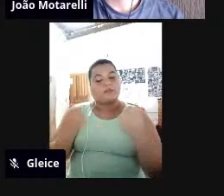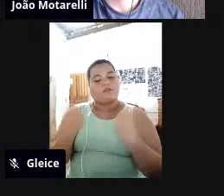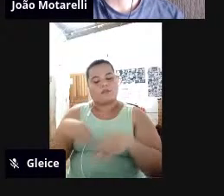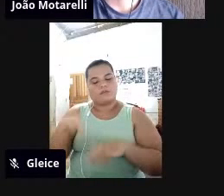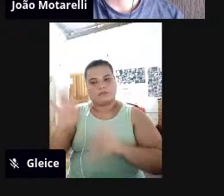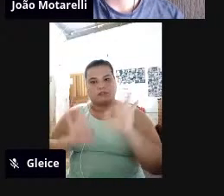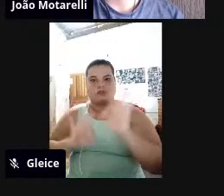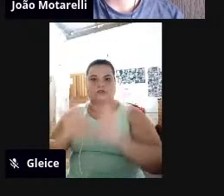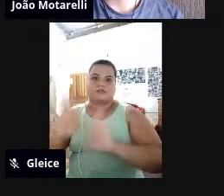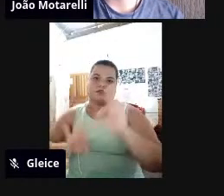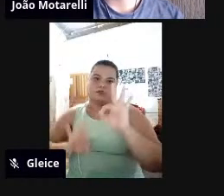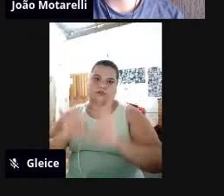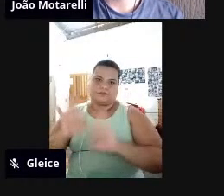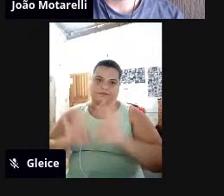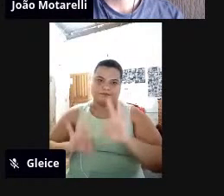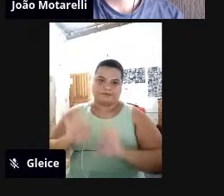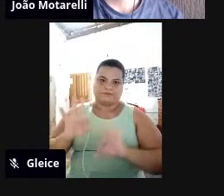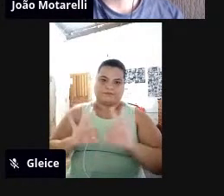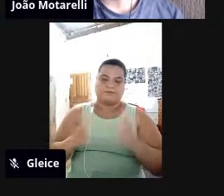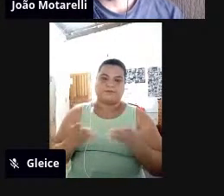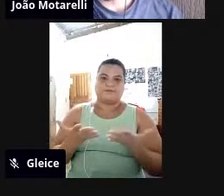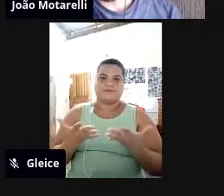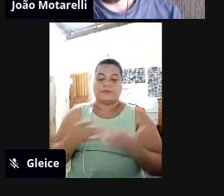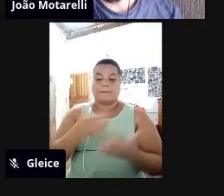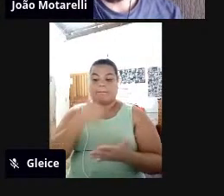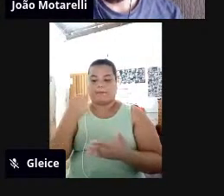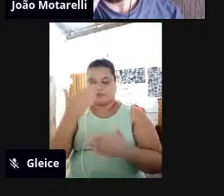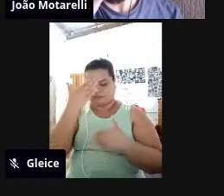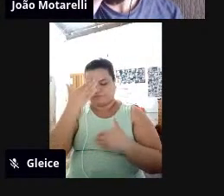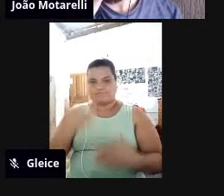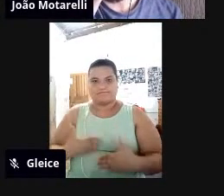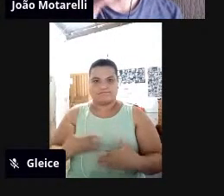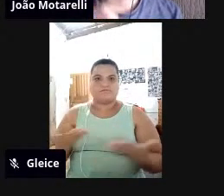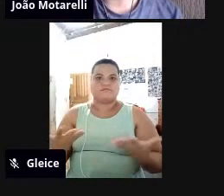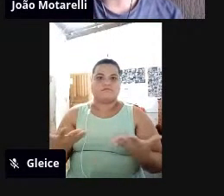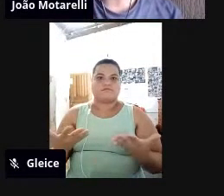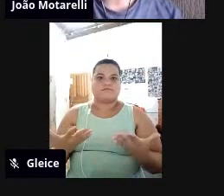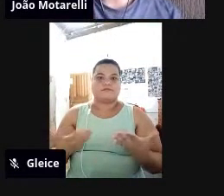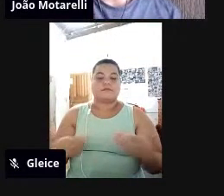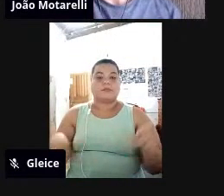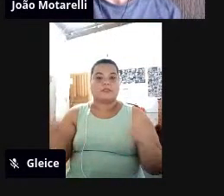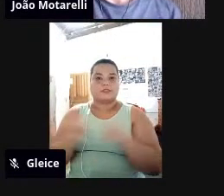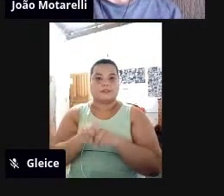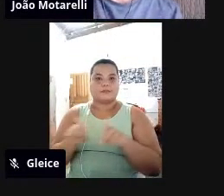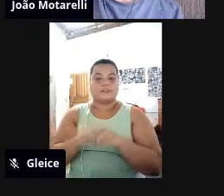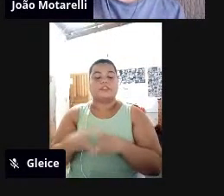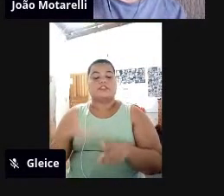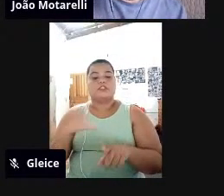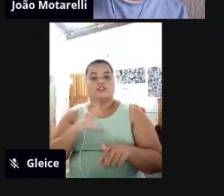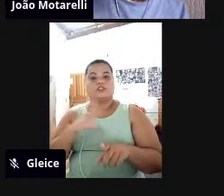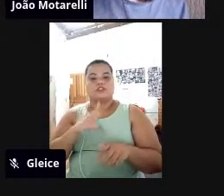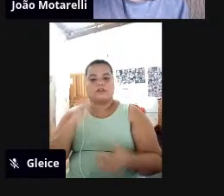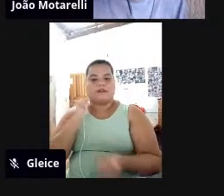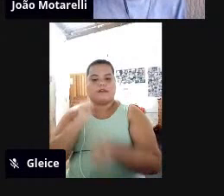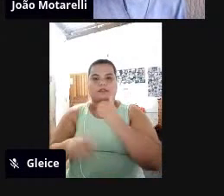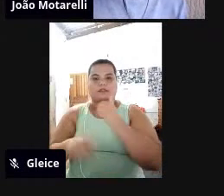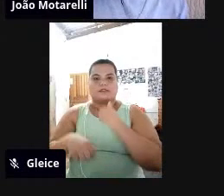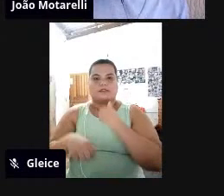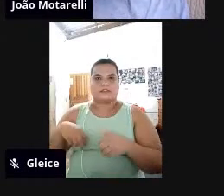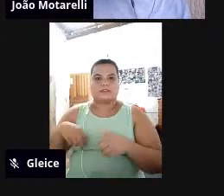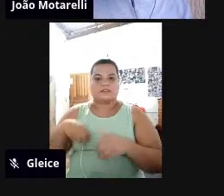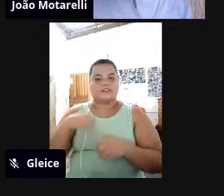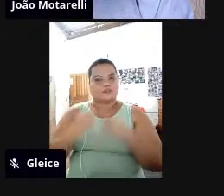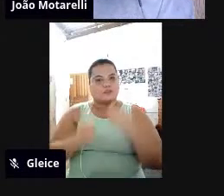para minimizar a perda de performance. Então, eu também atendi a uma assessoria de corrida, e isso foi muito